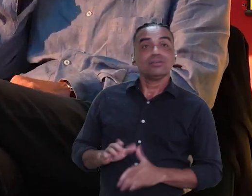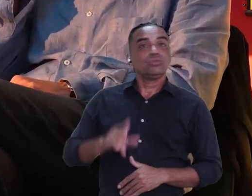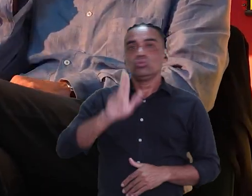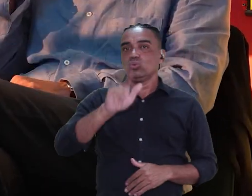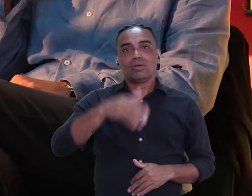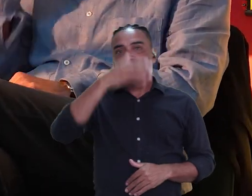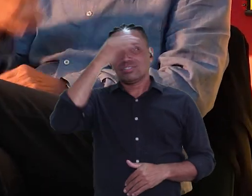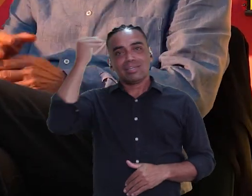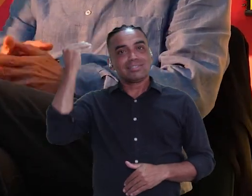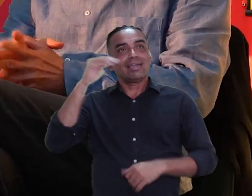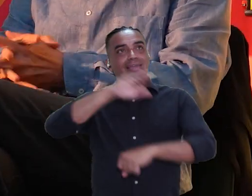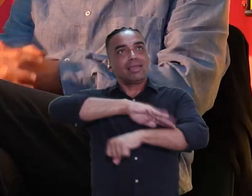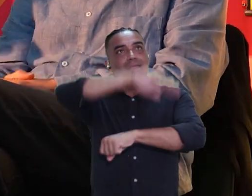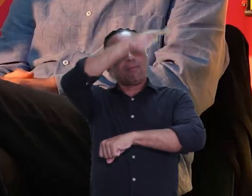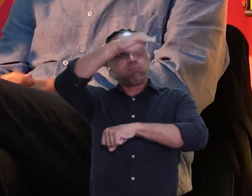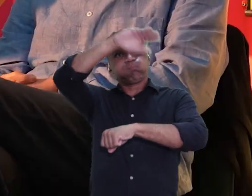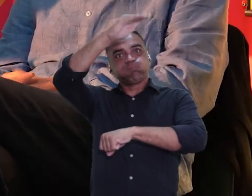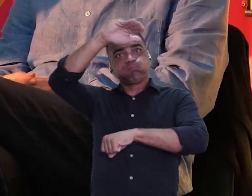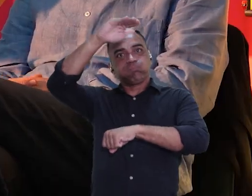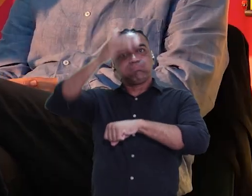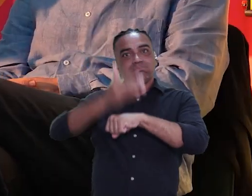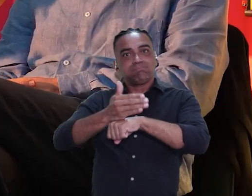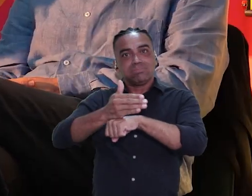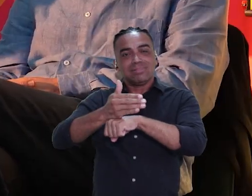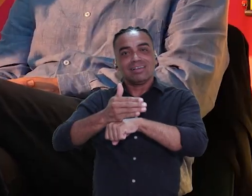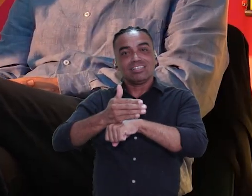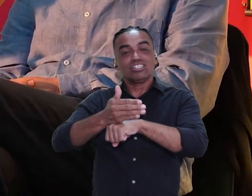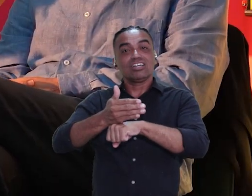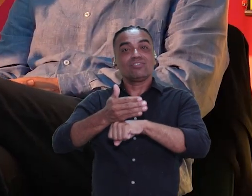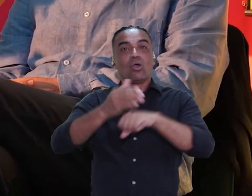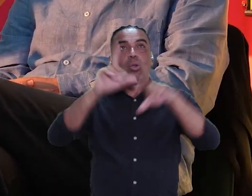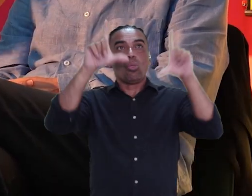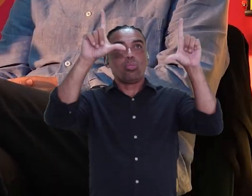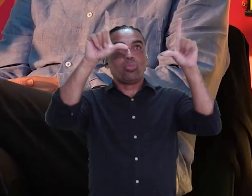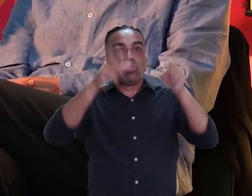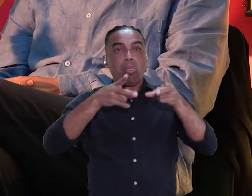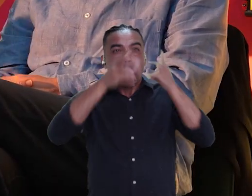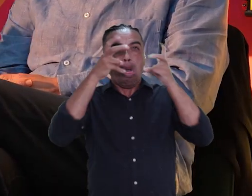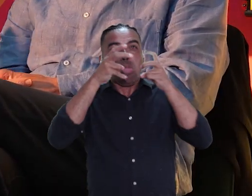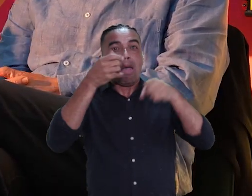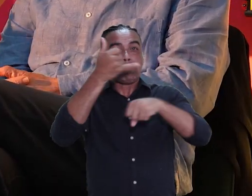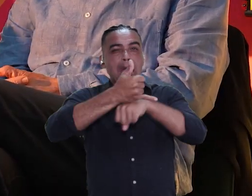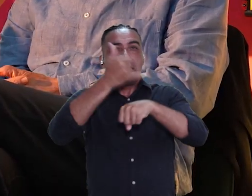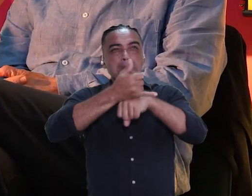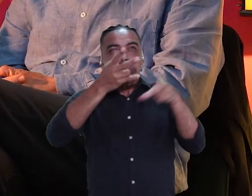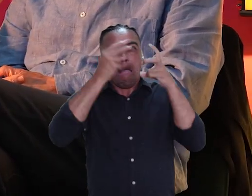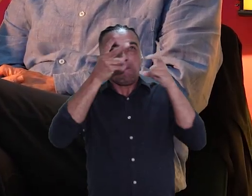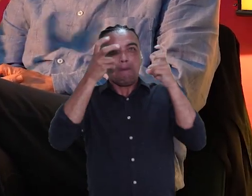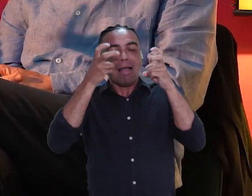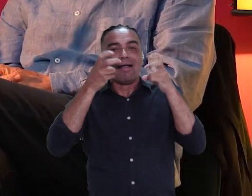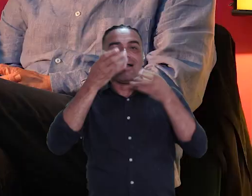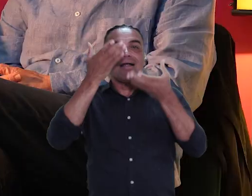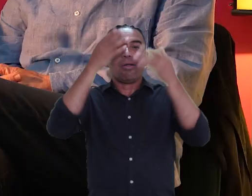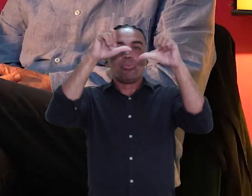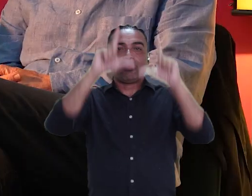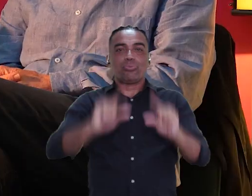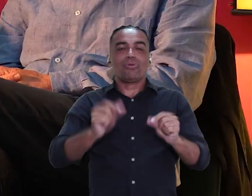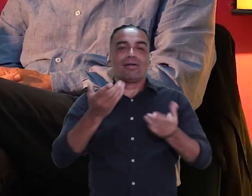uma pedra no meio do caminho, né? À luz de uma